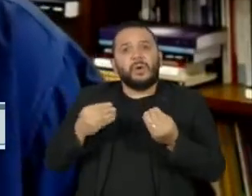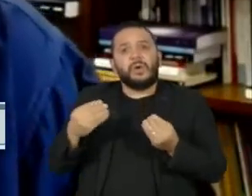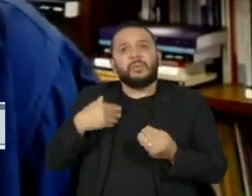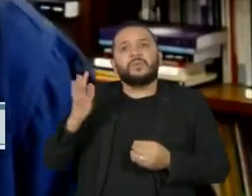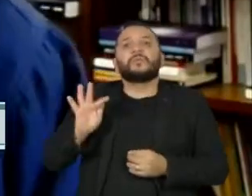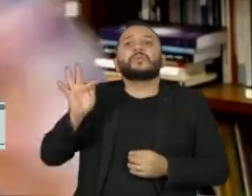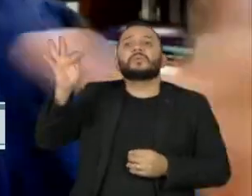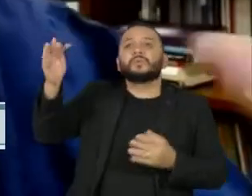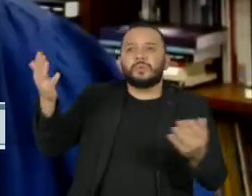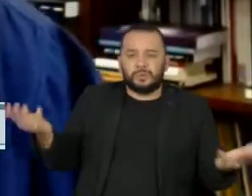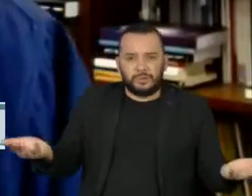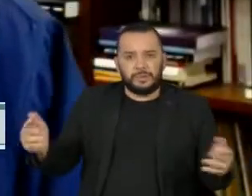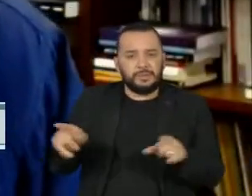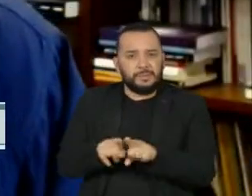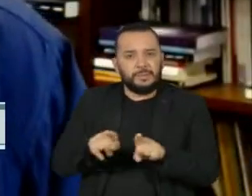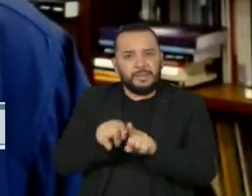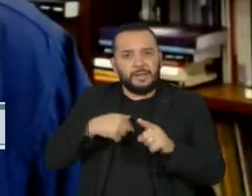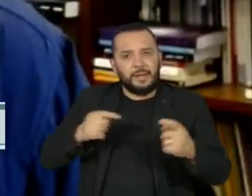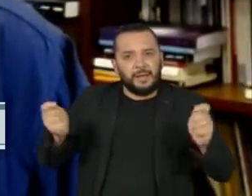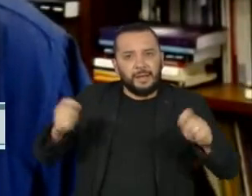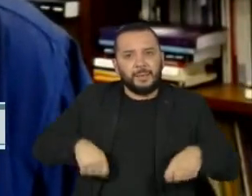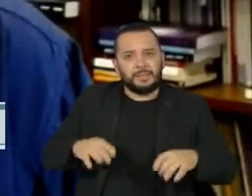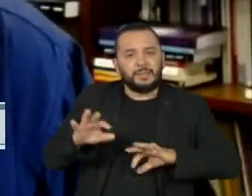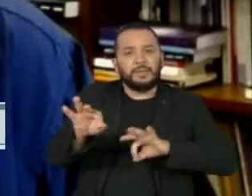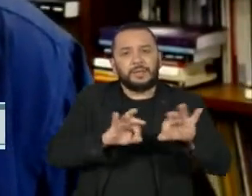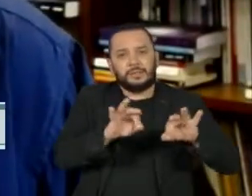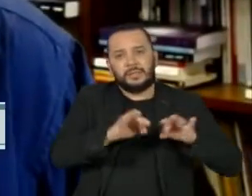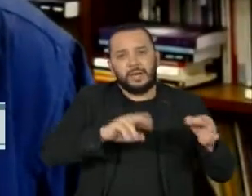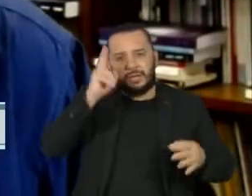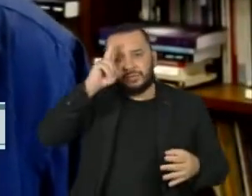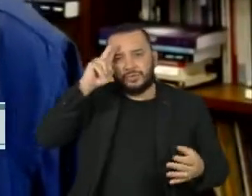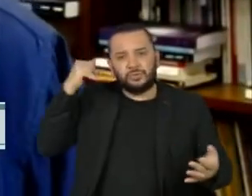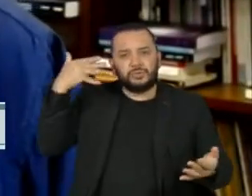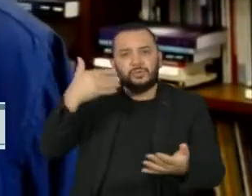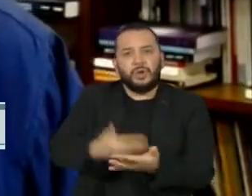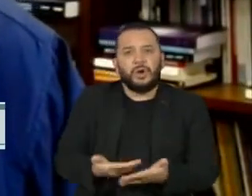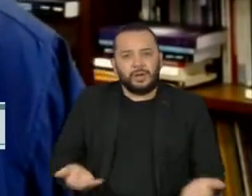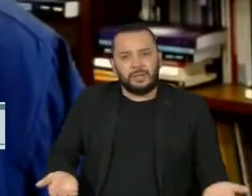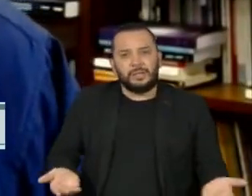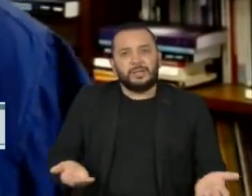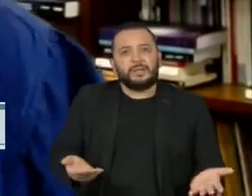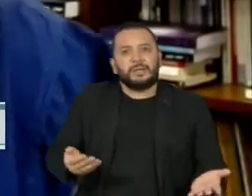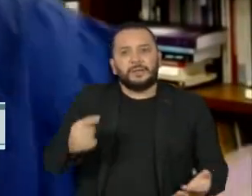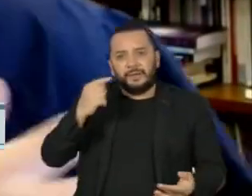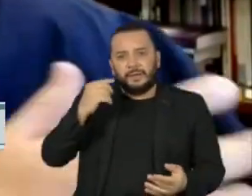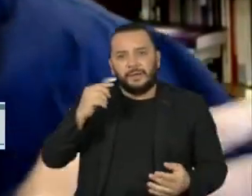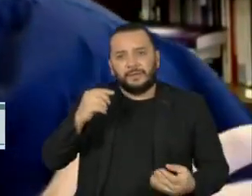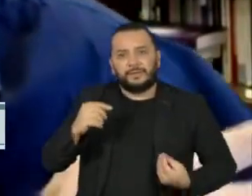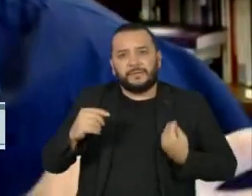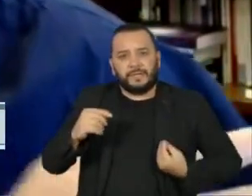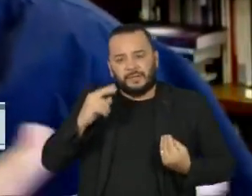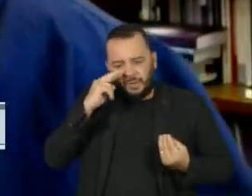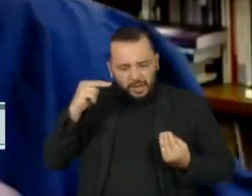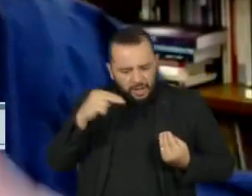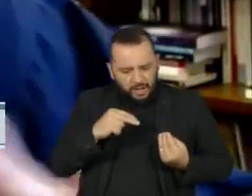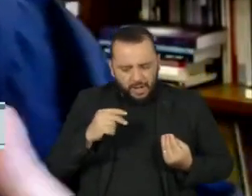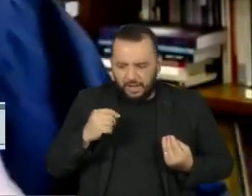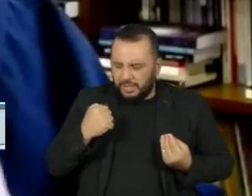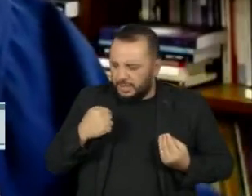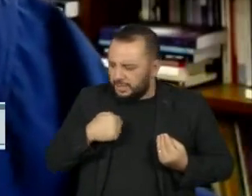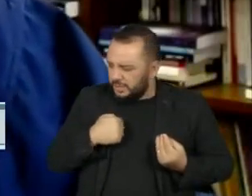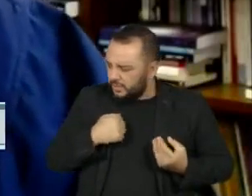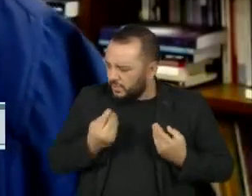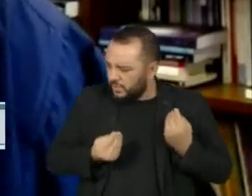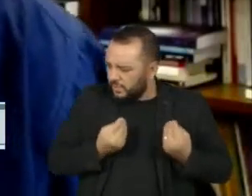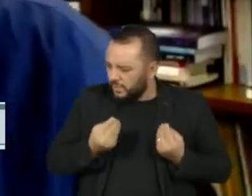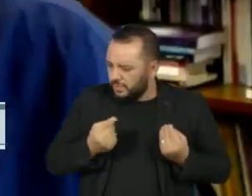de futuro e a capacidade de organizar a nossa história, né? De olhar para a nossa vida e dizer, olha, eu vim de lá, eu estou